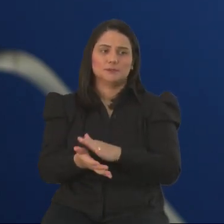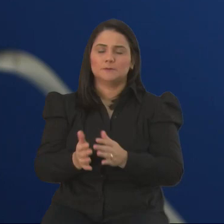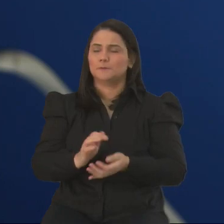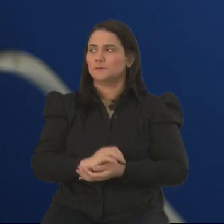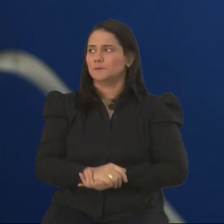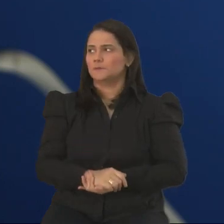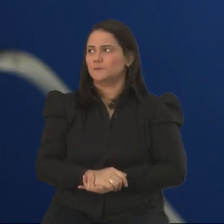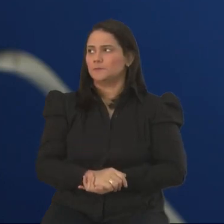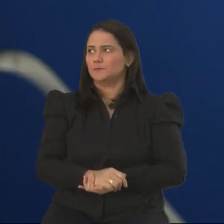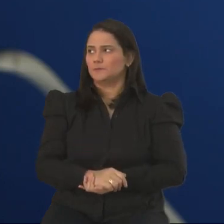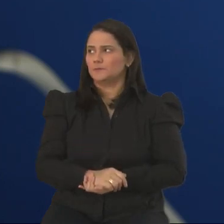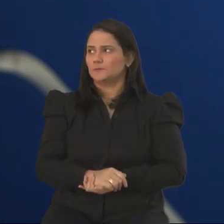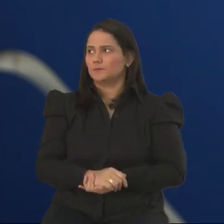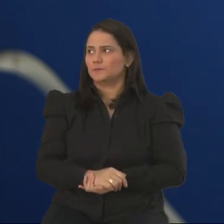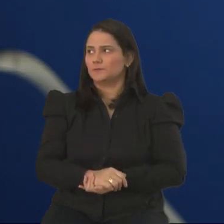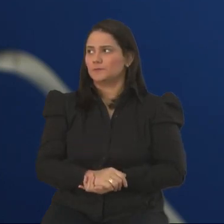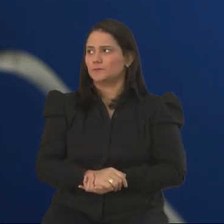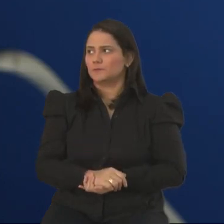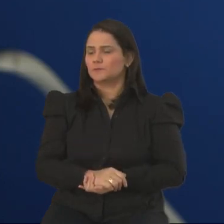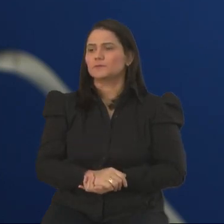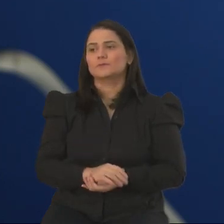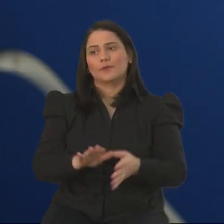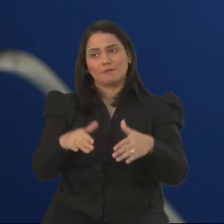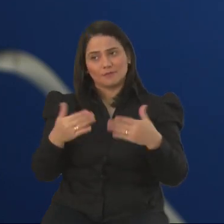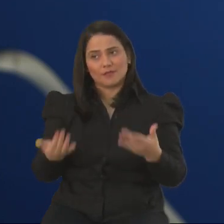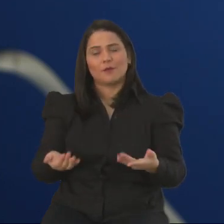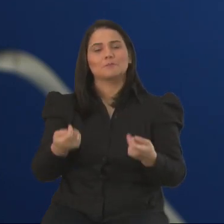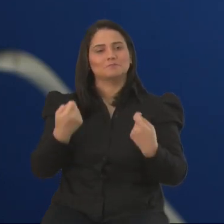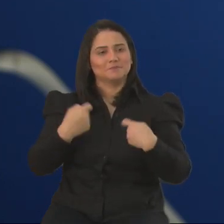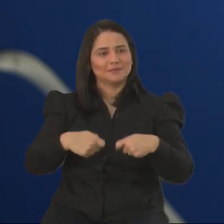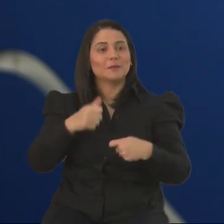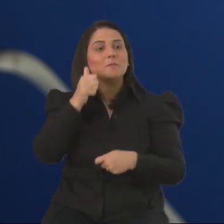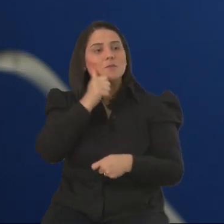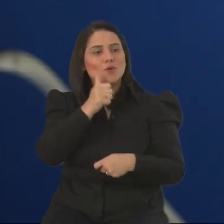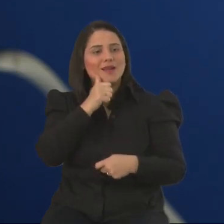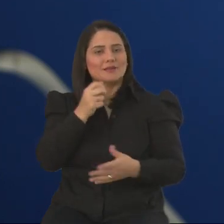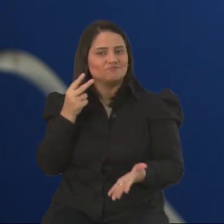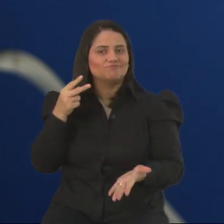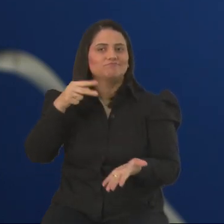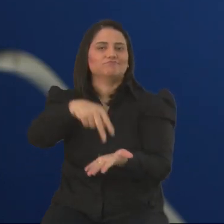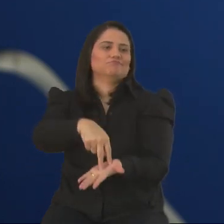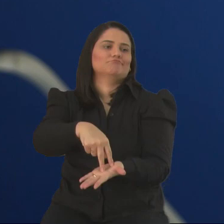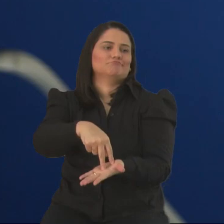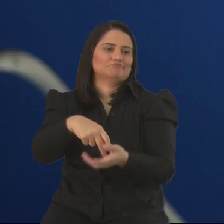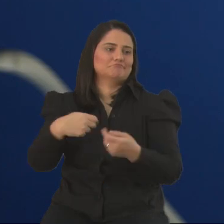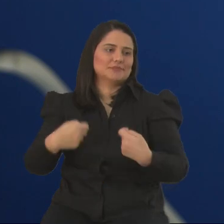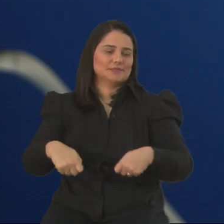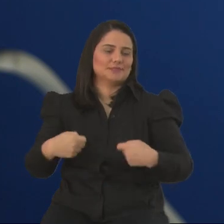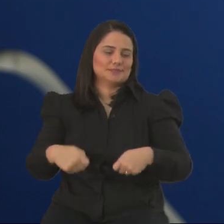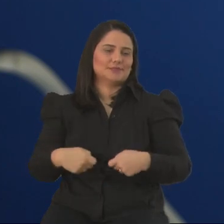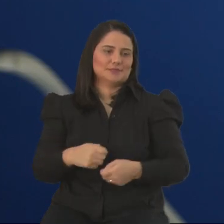Por isso, precisamos dar voz às mulheres.